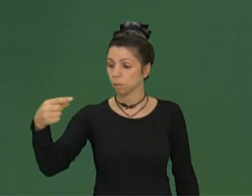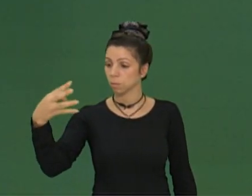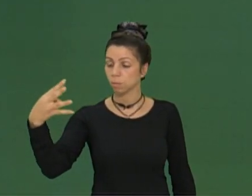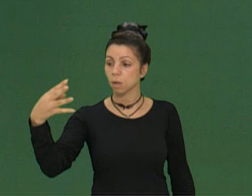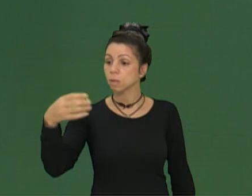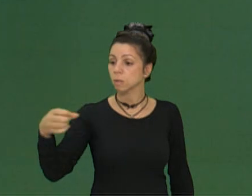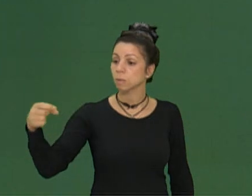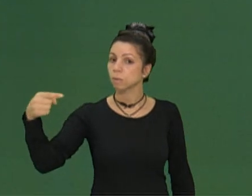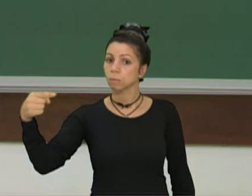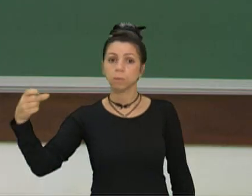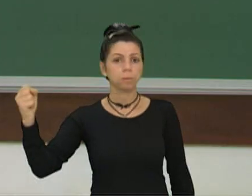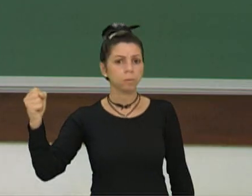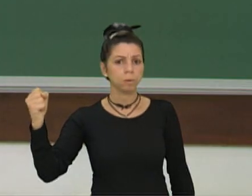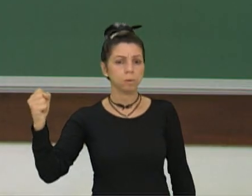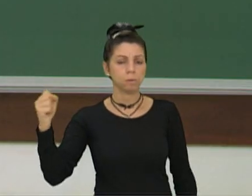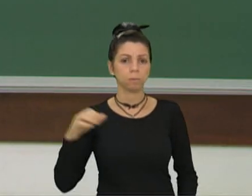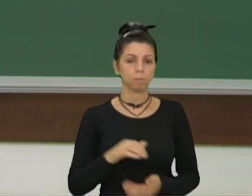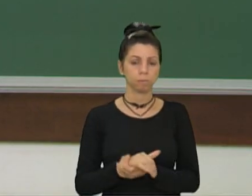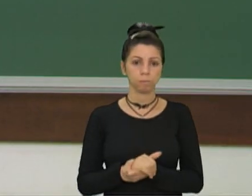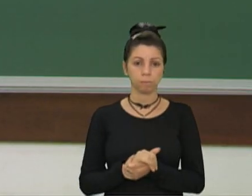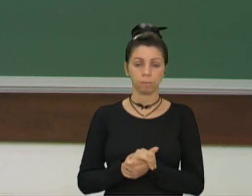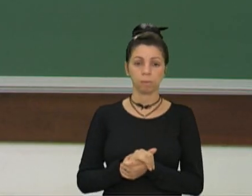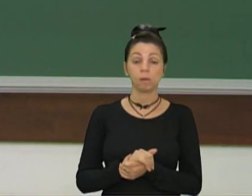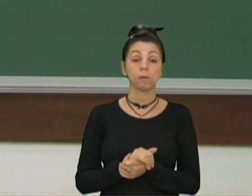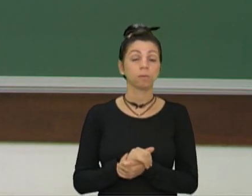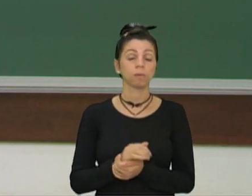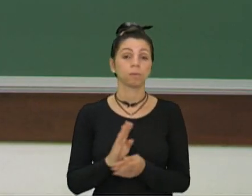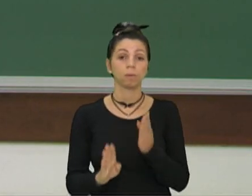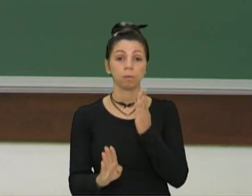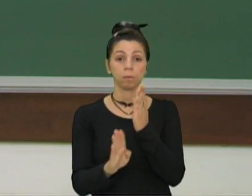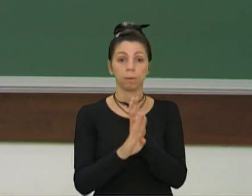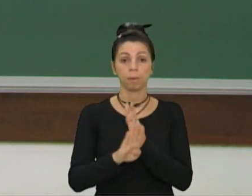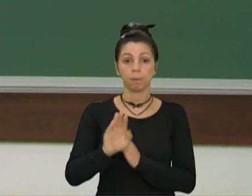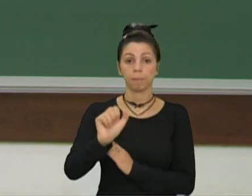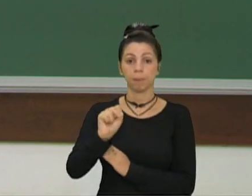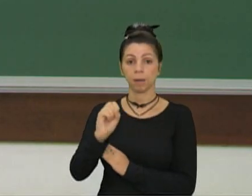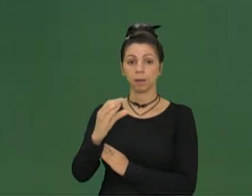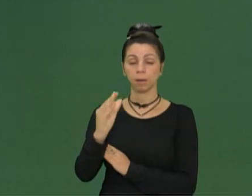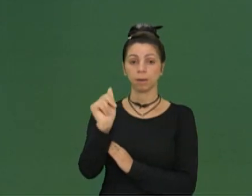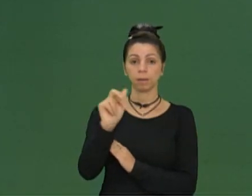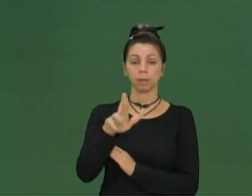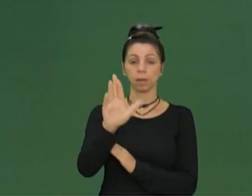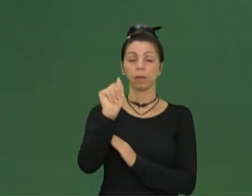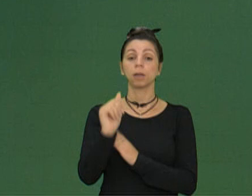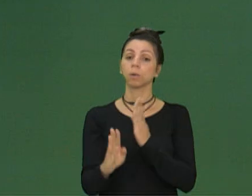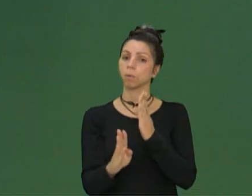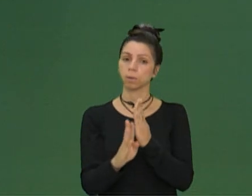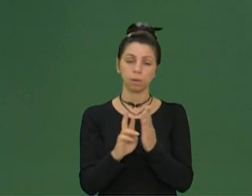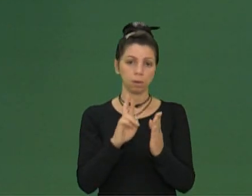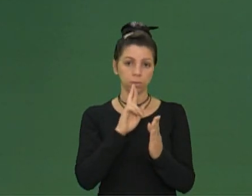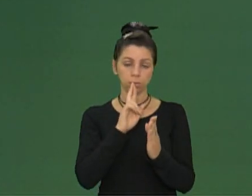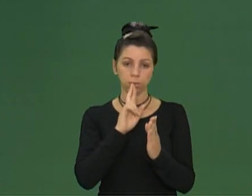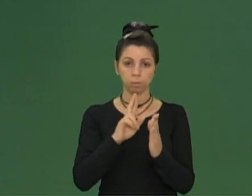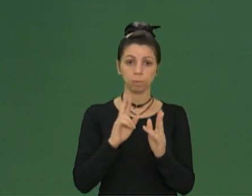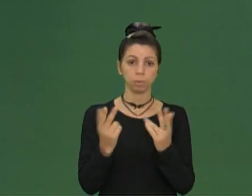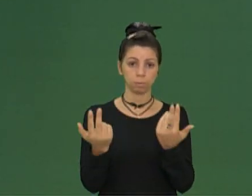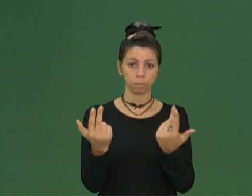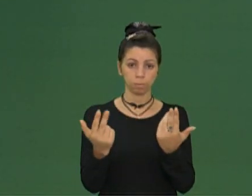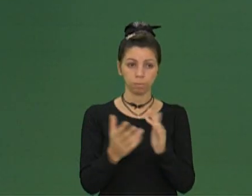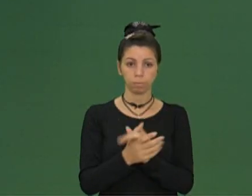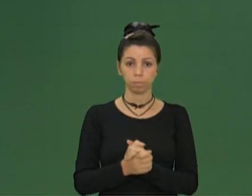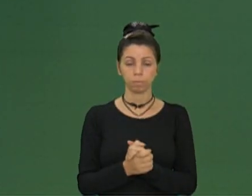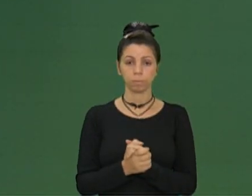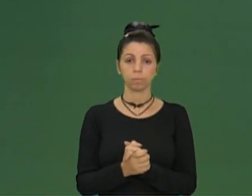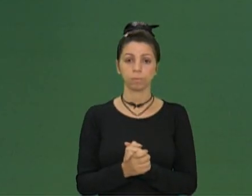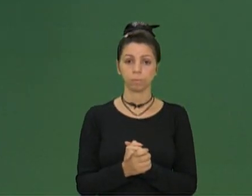8. Se vocês resolveram por Bhaskara, encontraram a mesma resposta. Fiquem tranquilos. Então, aqui eu tenho o quê? Lá na Bhaskara, lá na minha